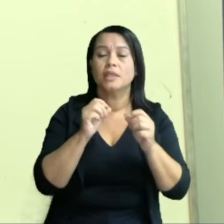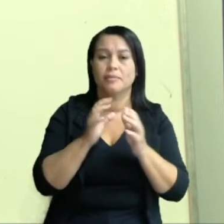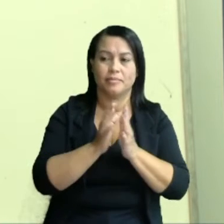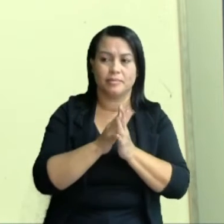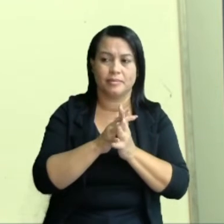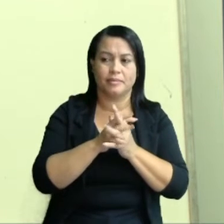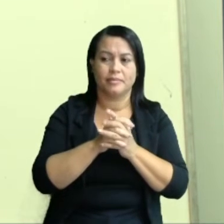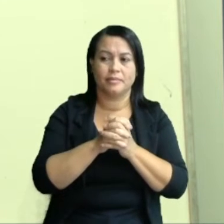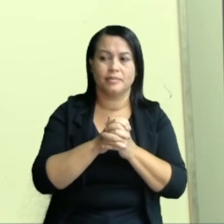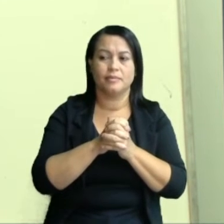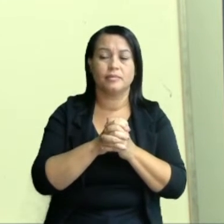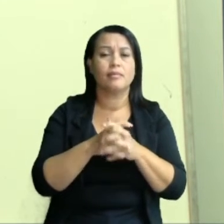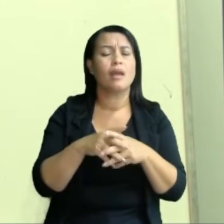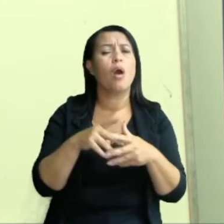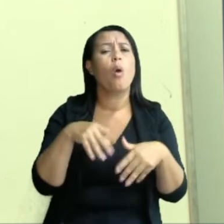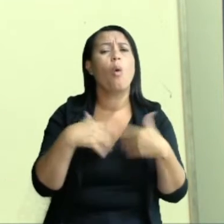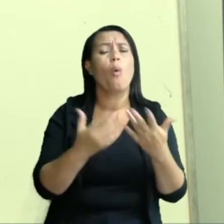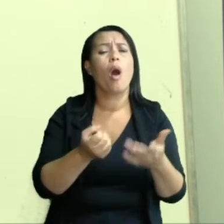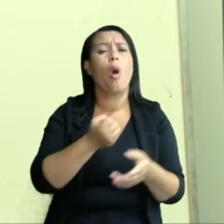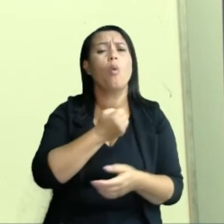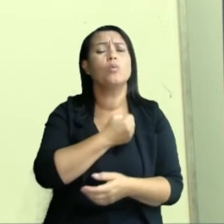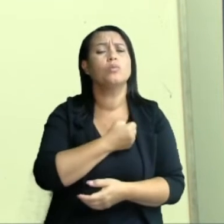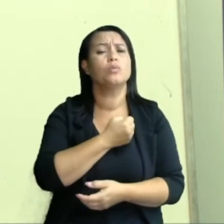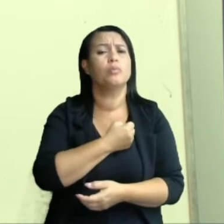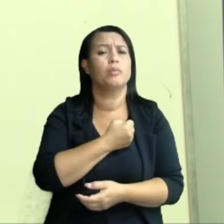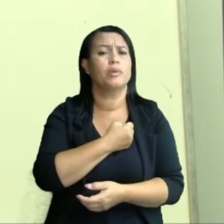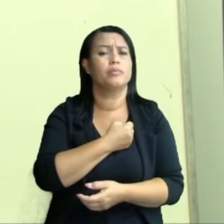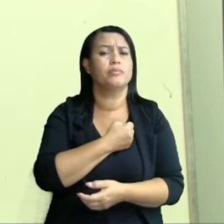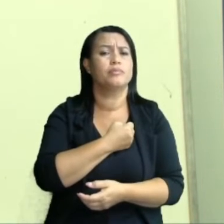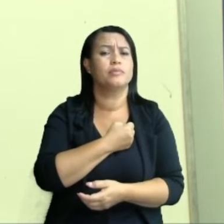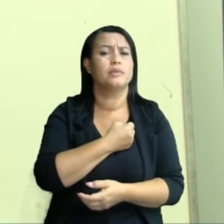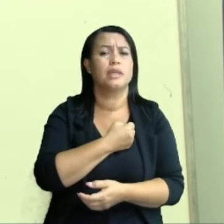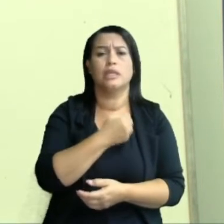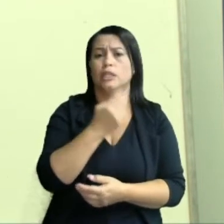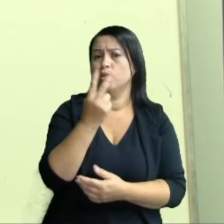aqui, tá? Qual o número que